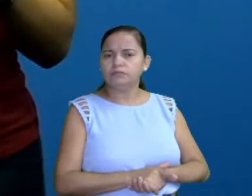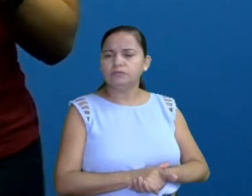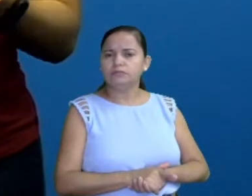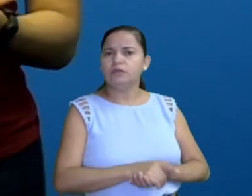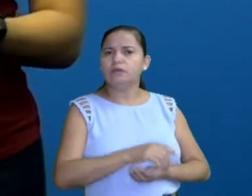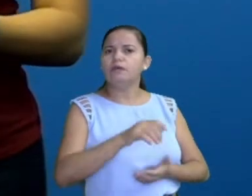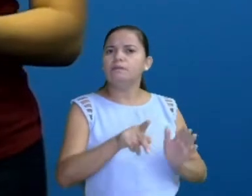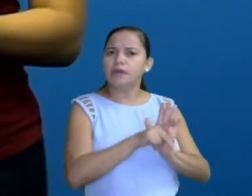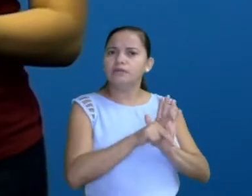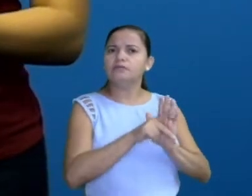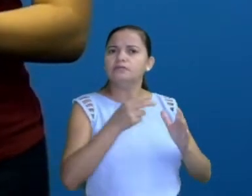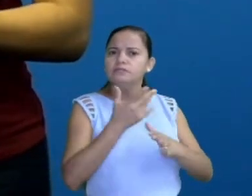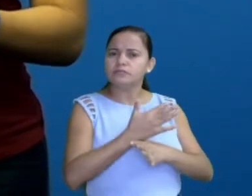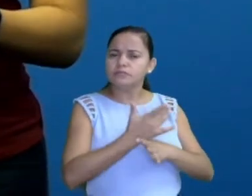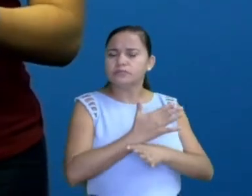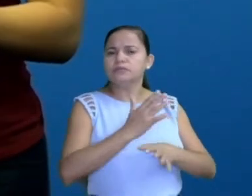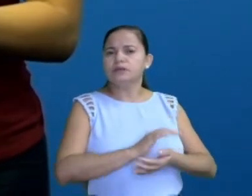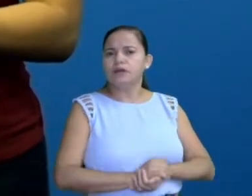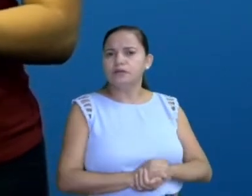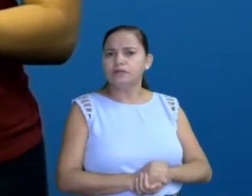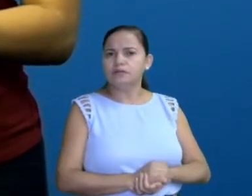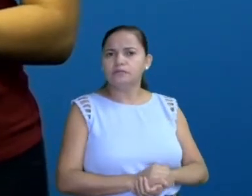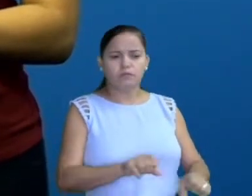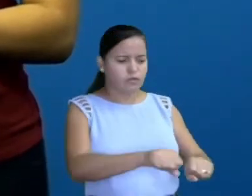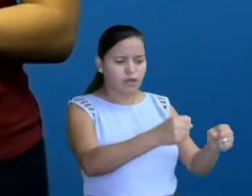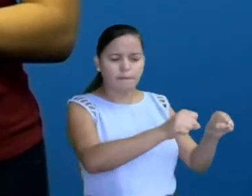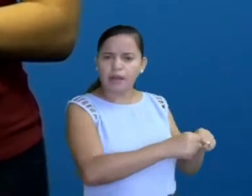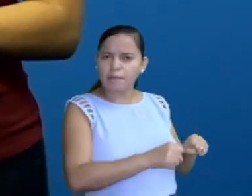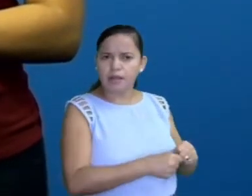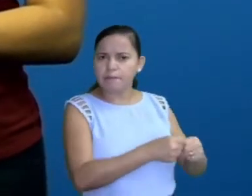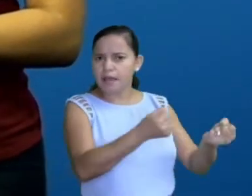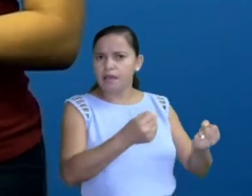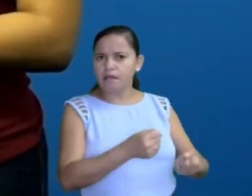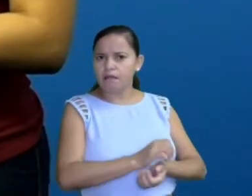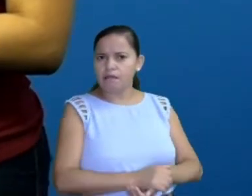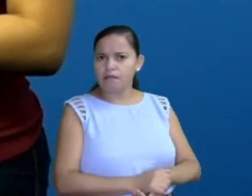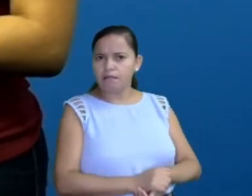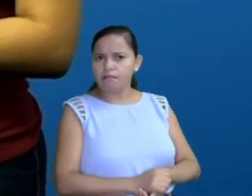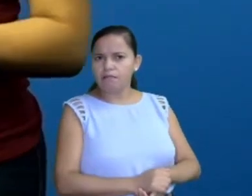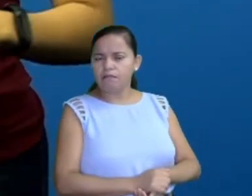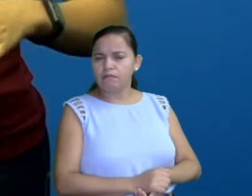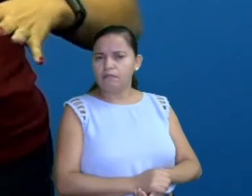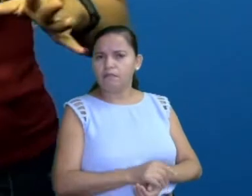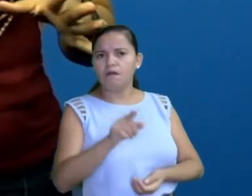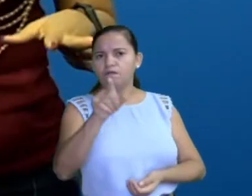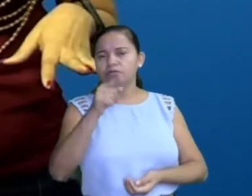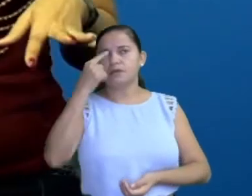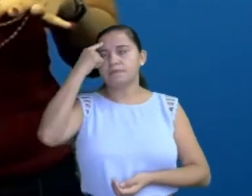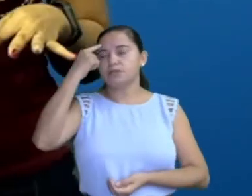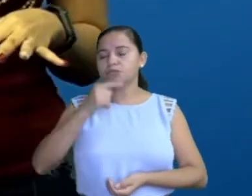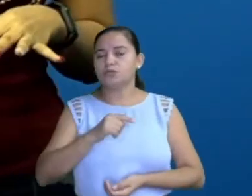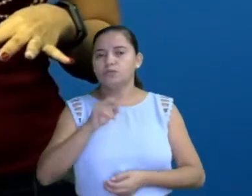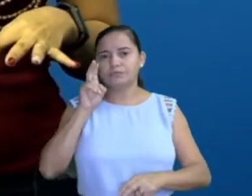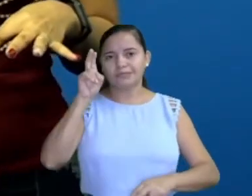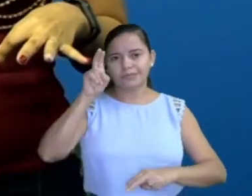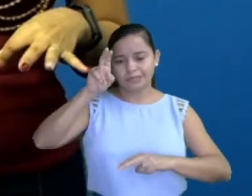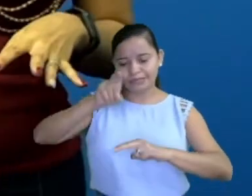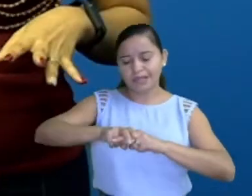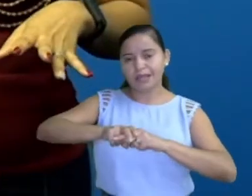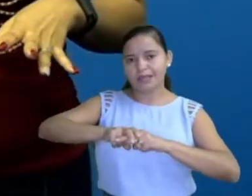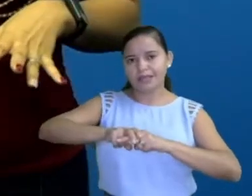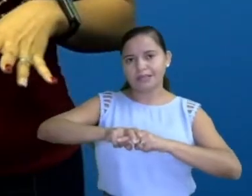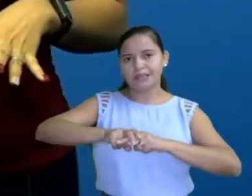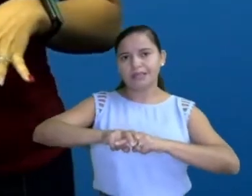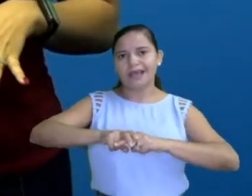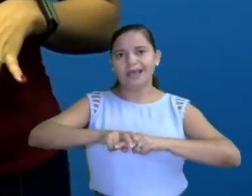um patrimônio da nossa cidade. A gente não pode estar destruindo. Então, se você já pensou em sentar no banco, pegar um lápis e riscar